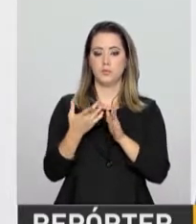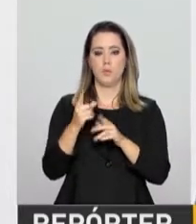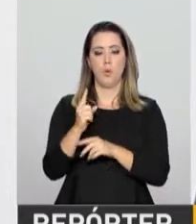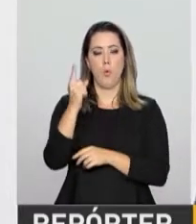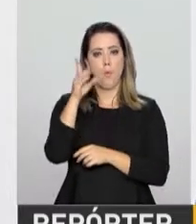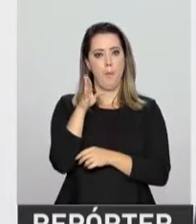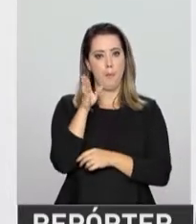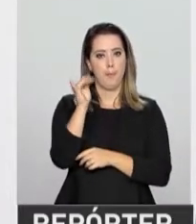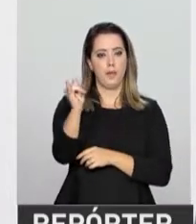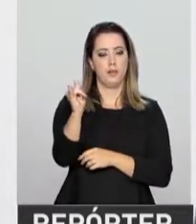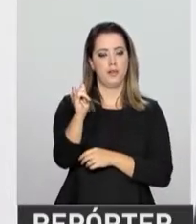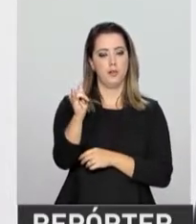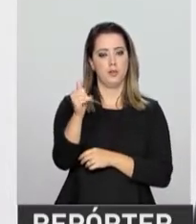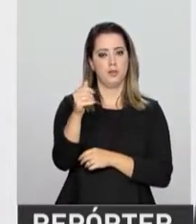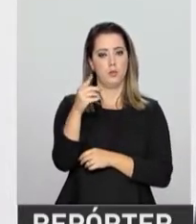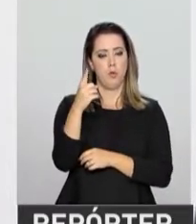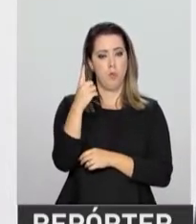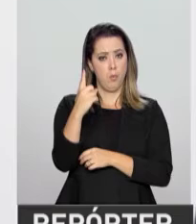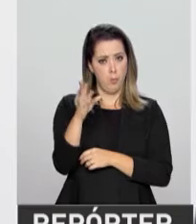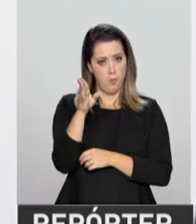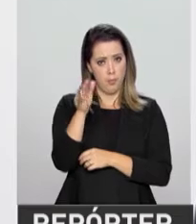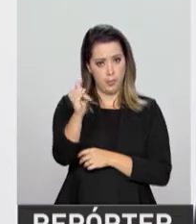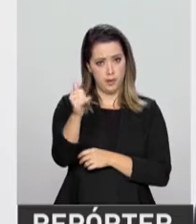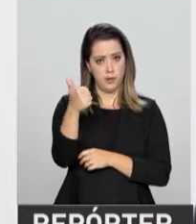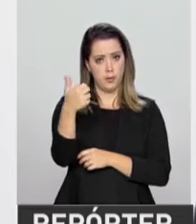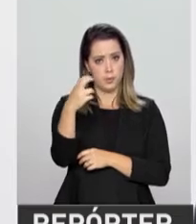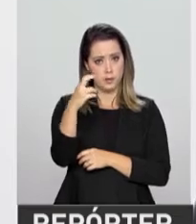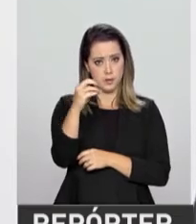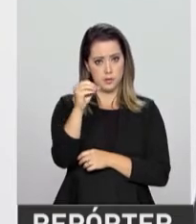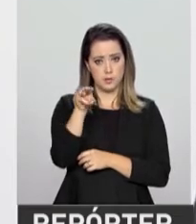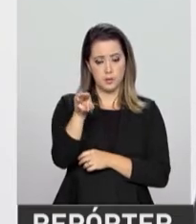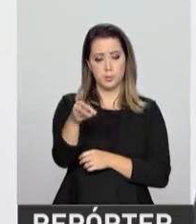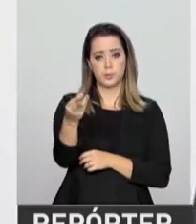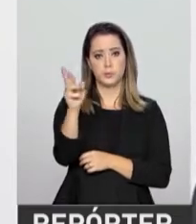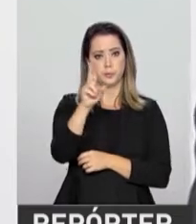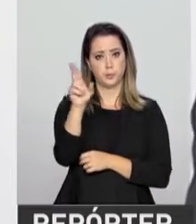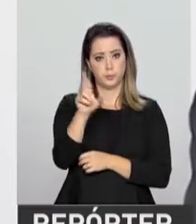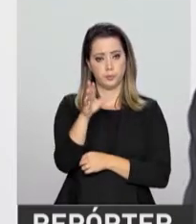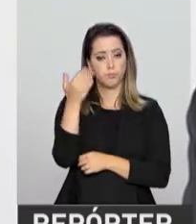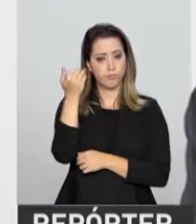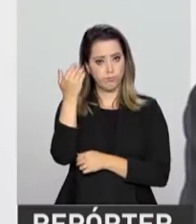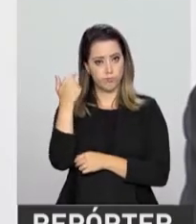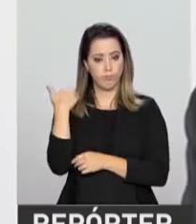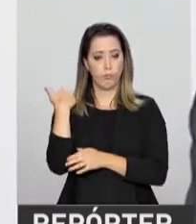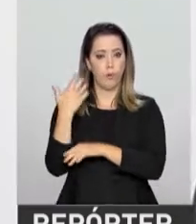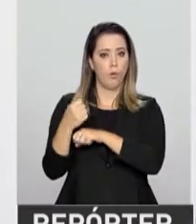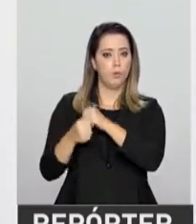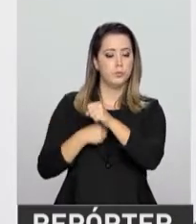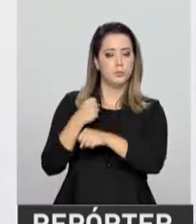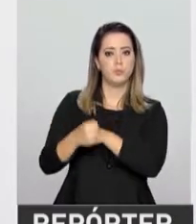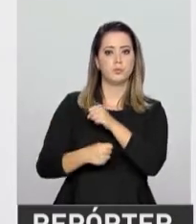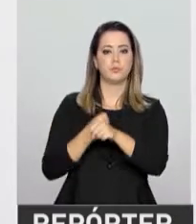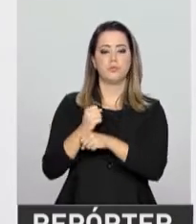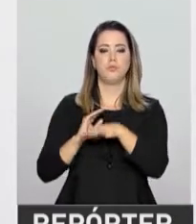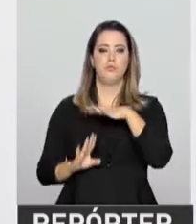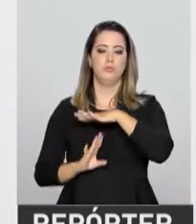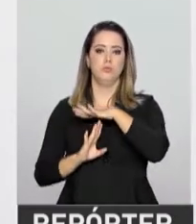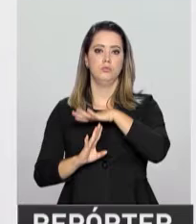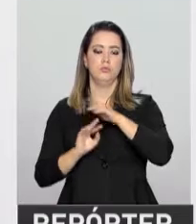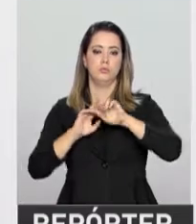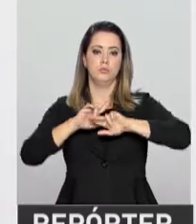um bilhão 150 milhões de reais nos últimos anos o teto tem